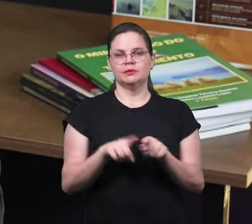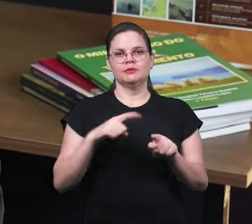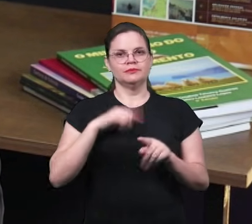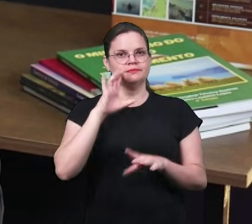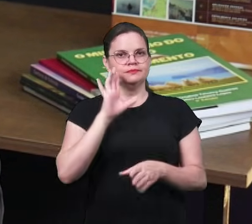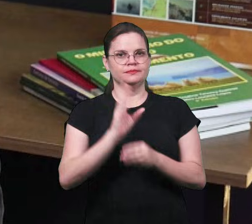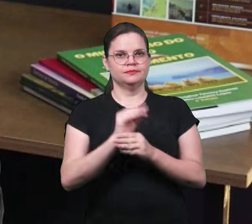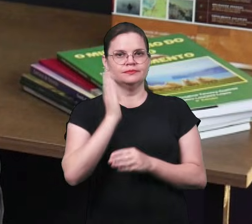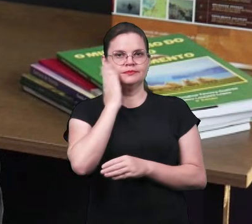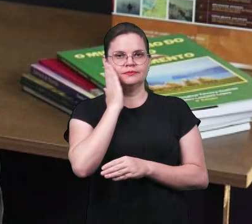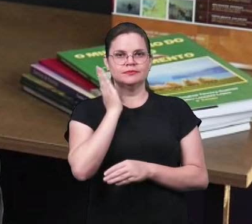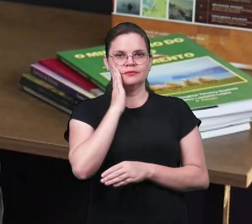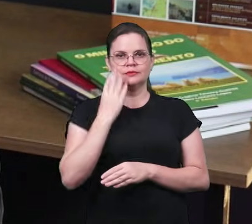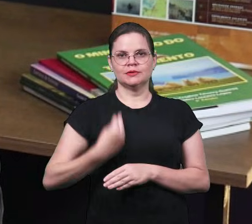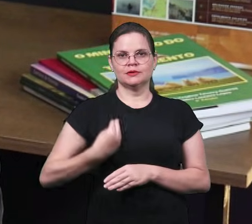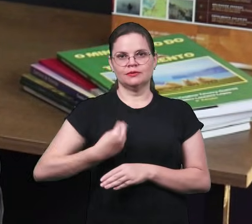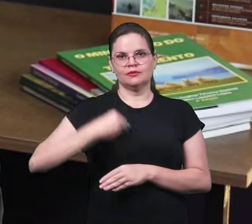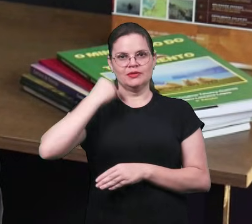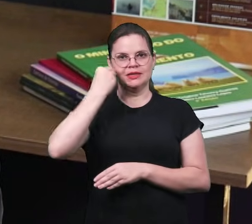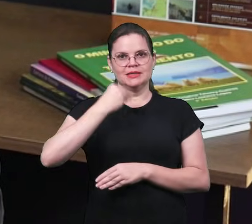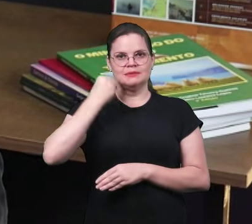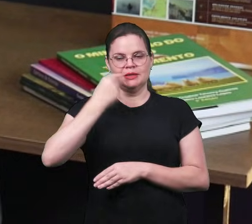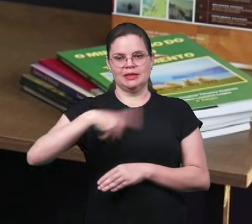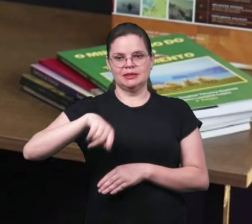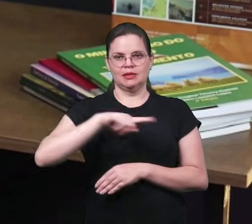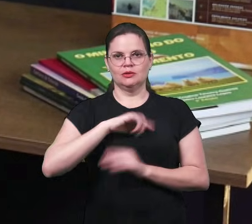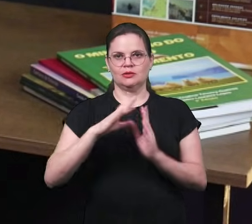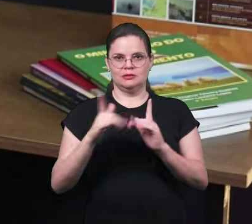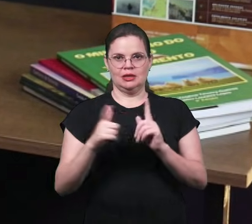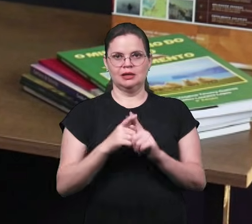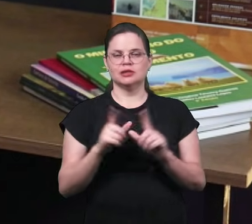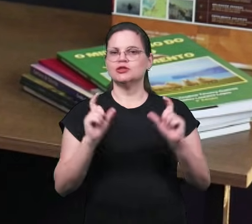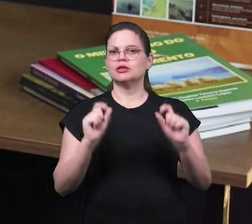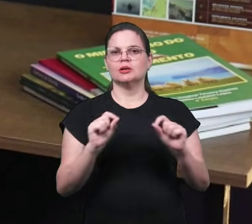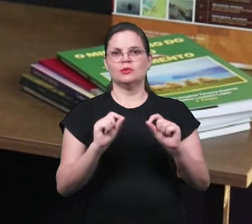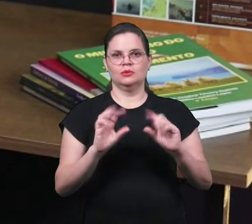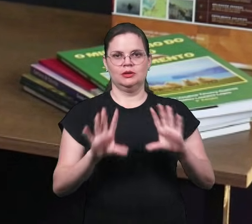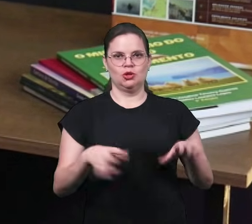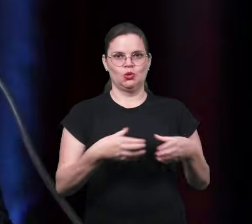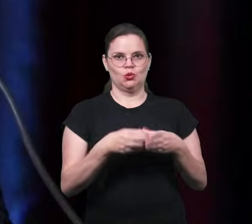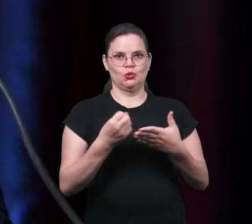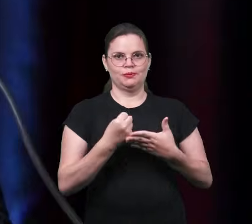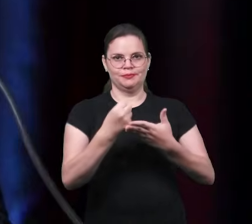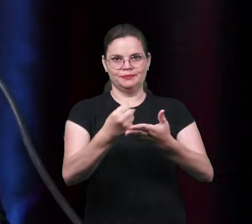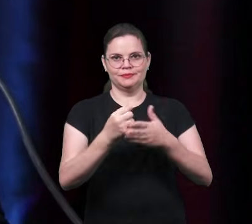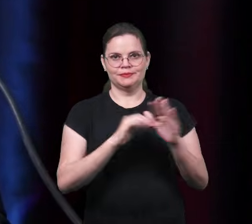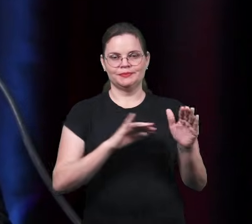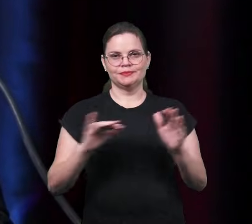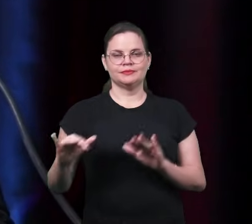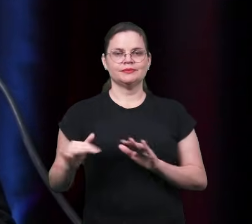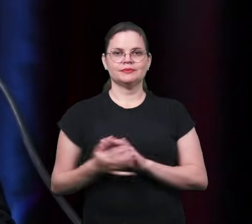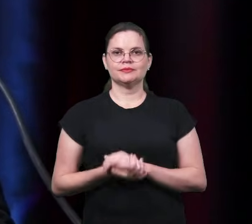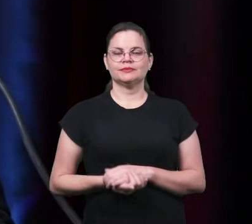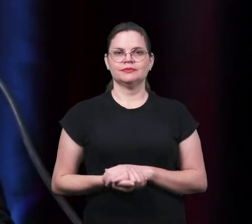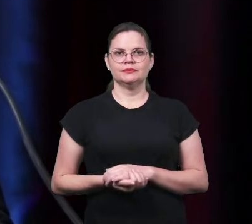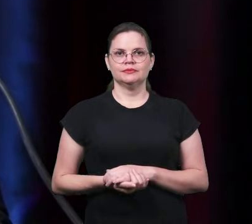que são os grupos de assistência, né? Nós vamos falar um pouquinho sobre isso. Sim, a experiência